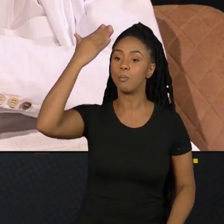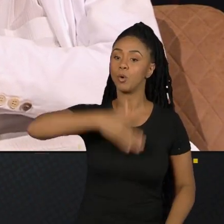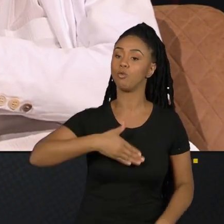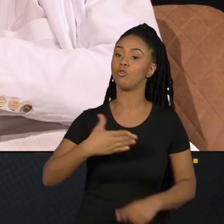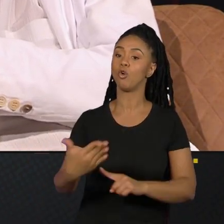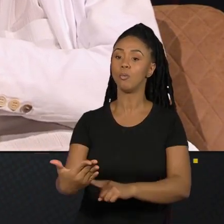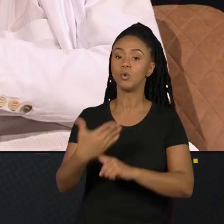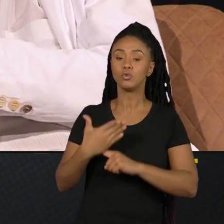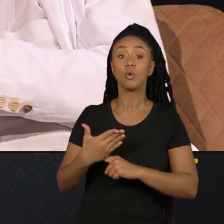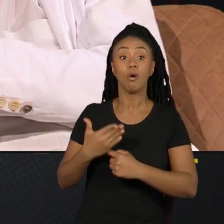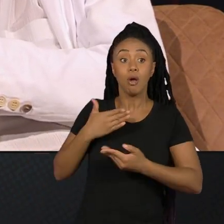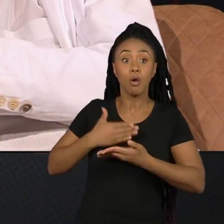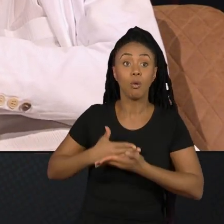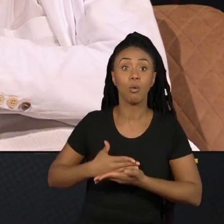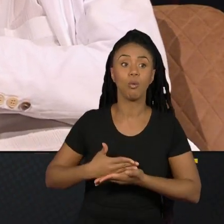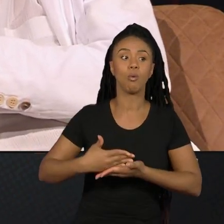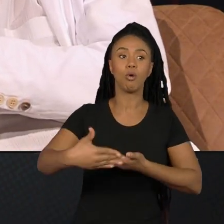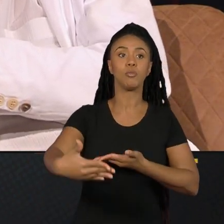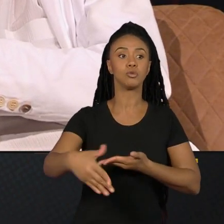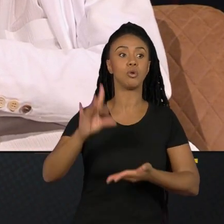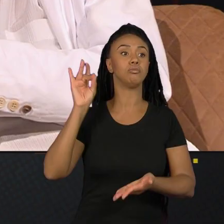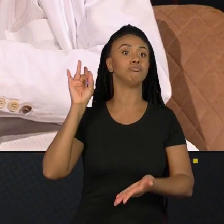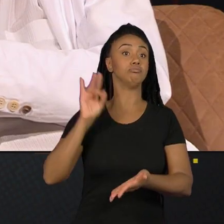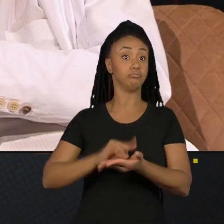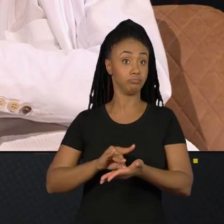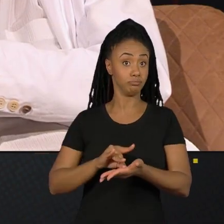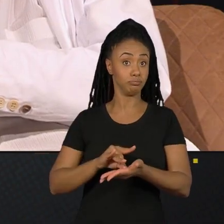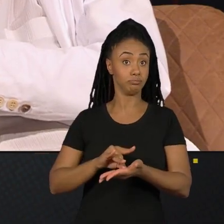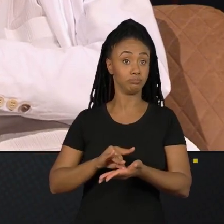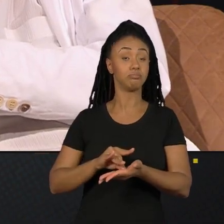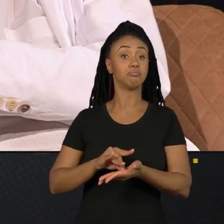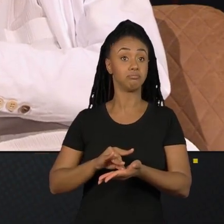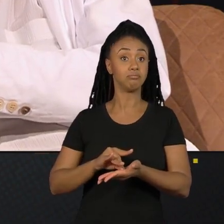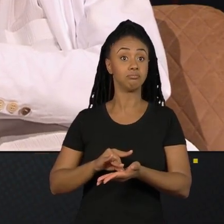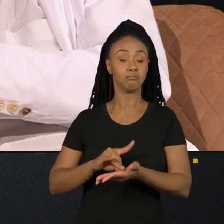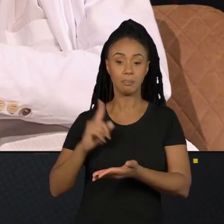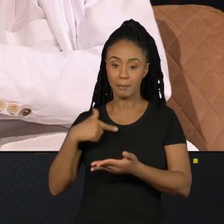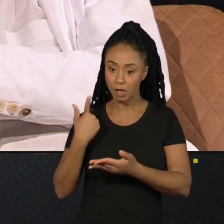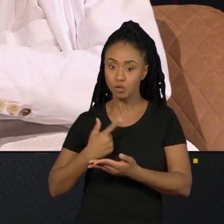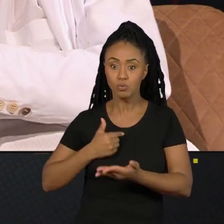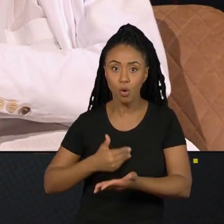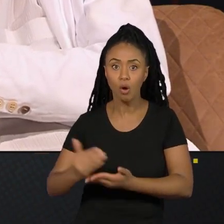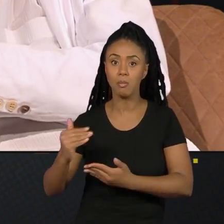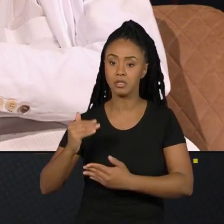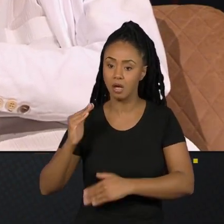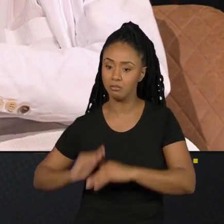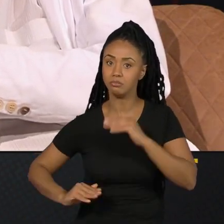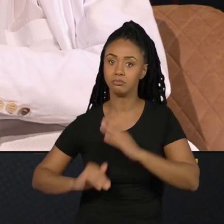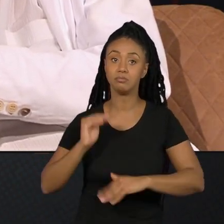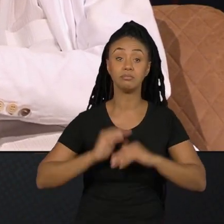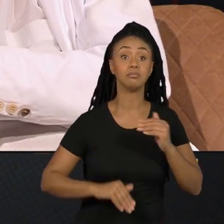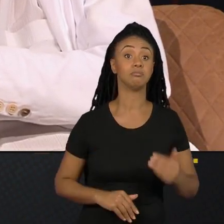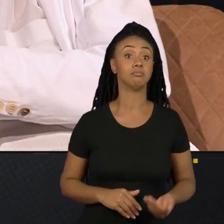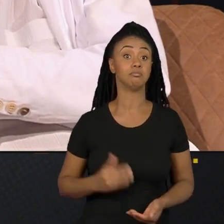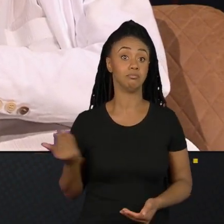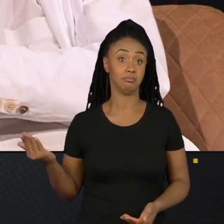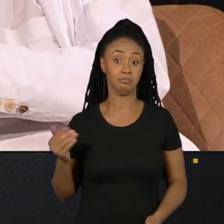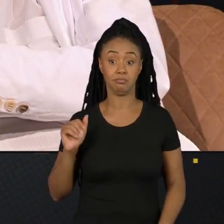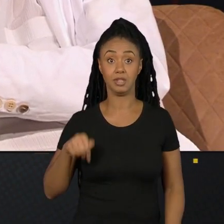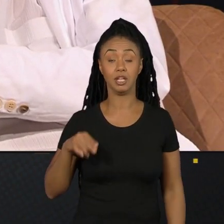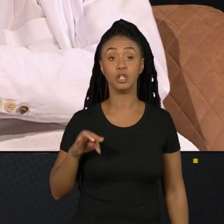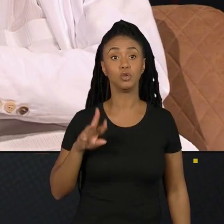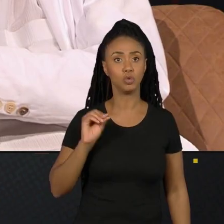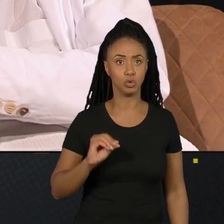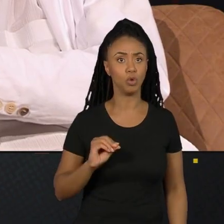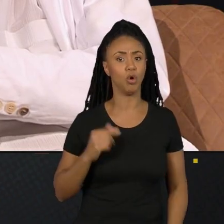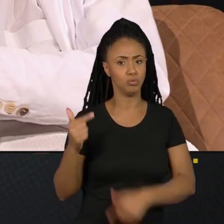um início muito firme de produção, né? O Antônio Petkov, que consolidou